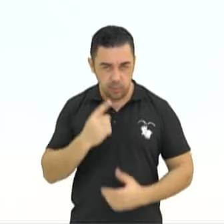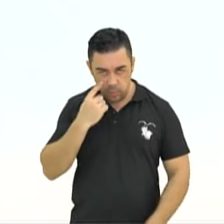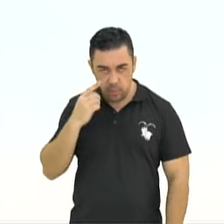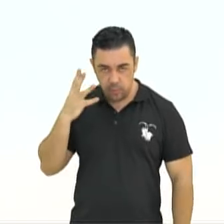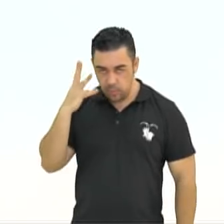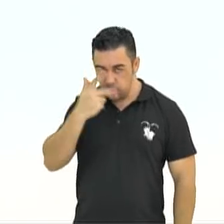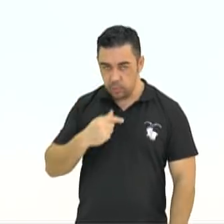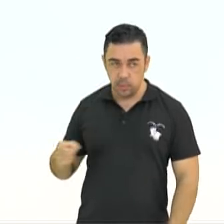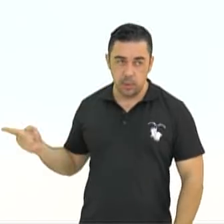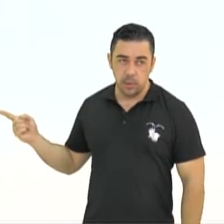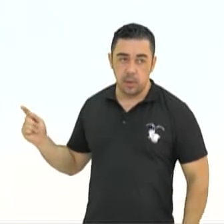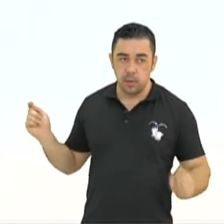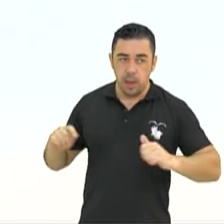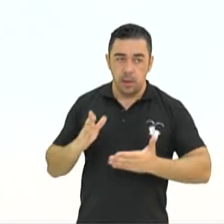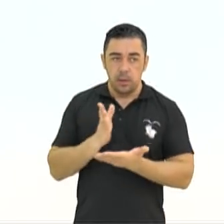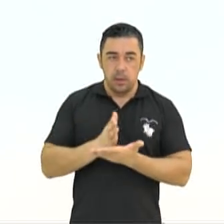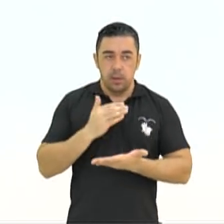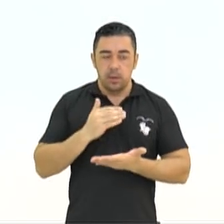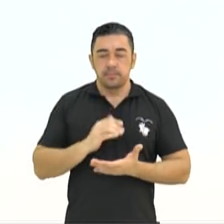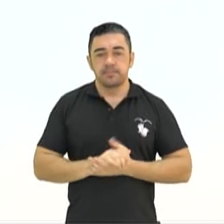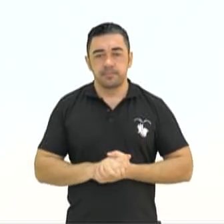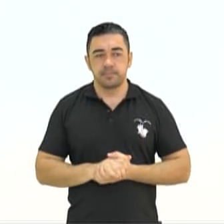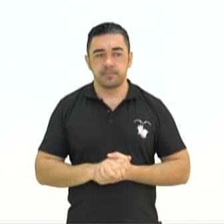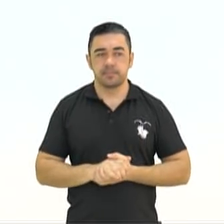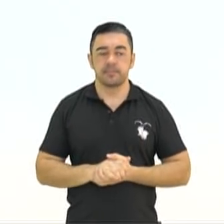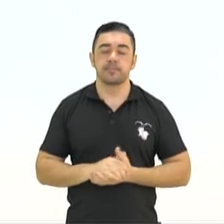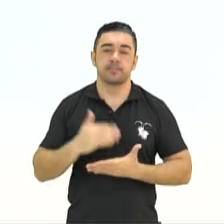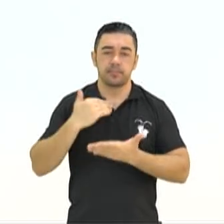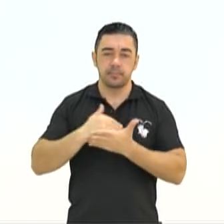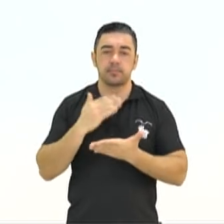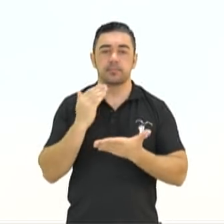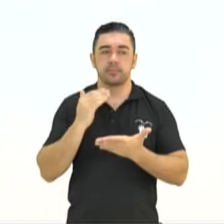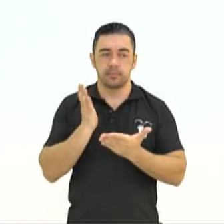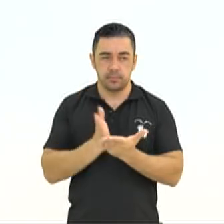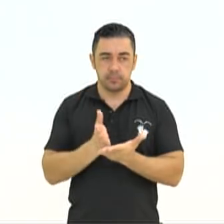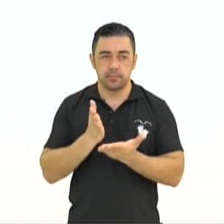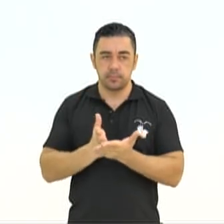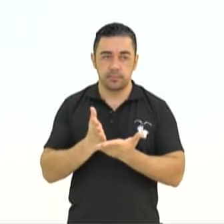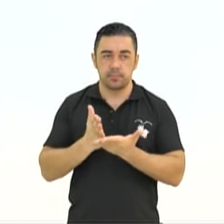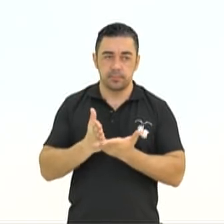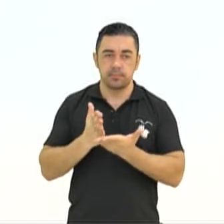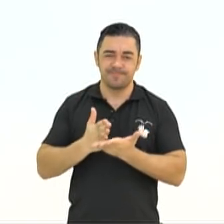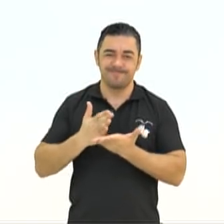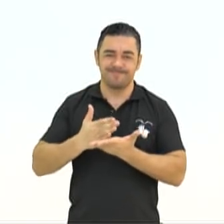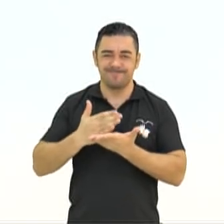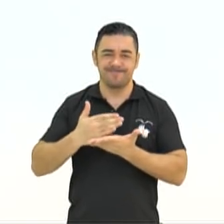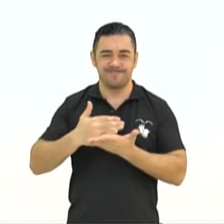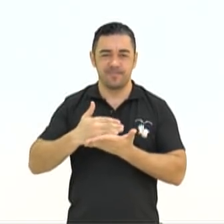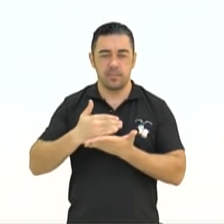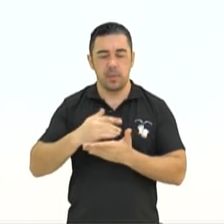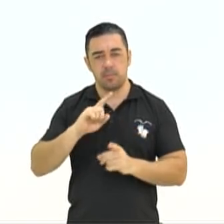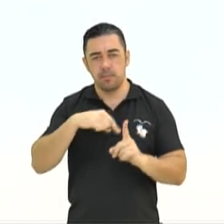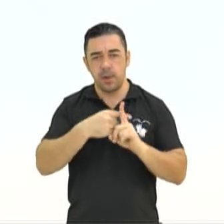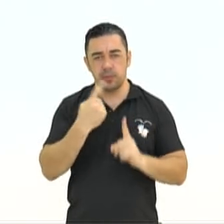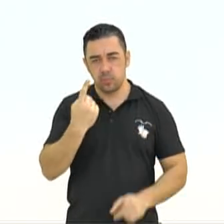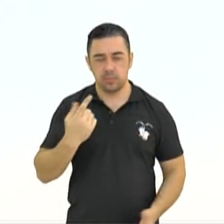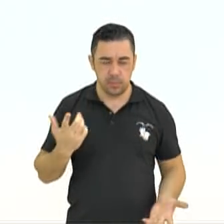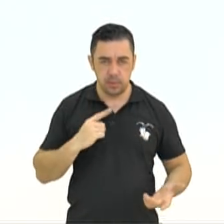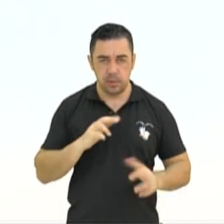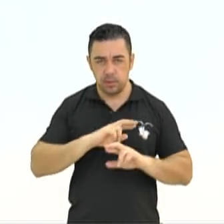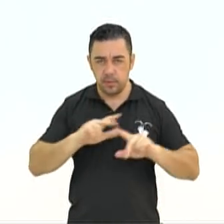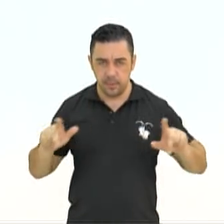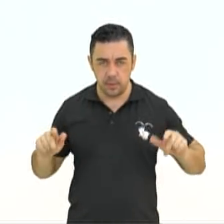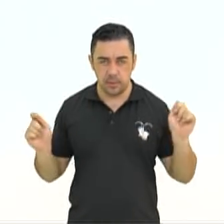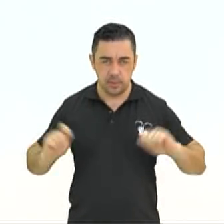bonitinha. Eu posso dividir ela assim, ela vai ficar com duas metades iguais, ou seja, tenho mais de uma possibilidade e ela vai ficar com duas